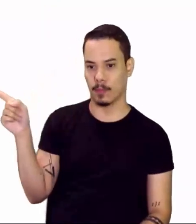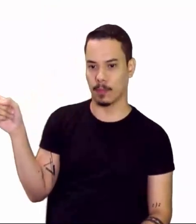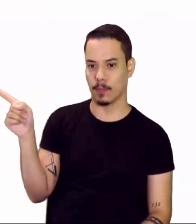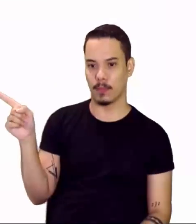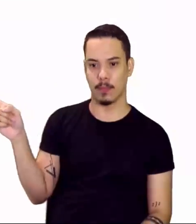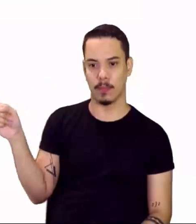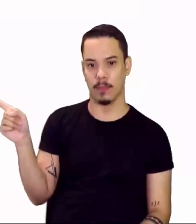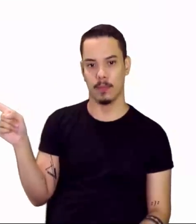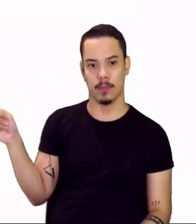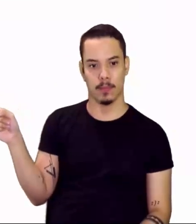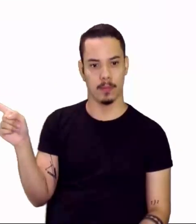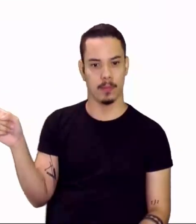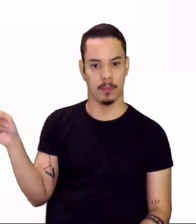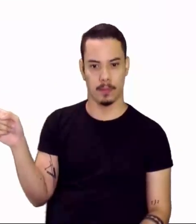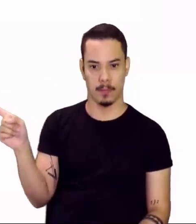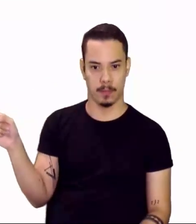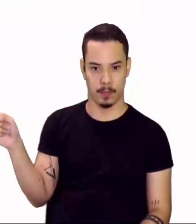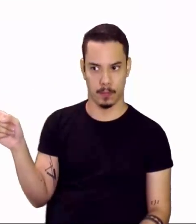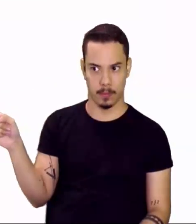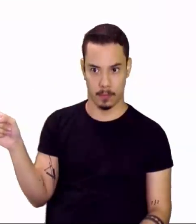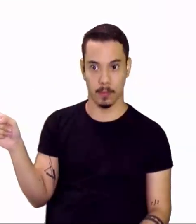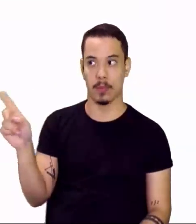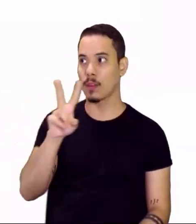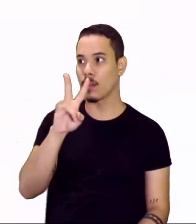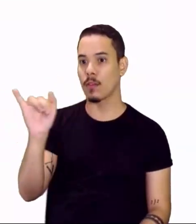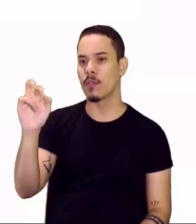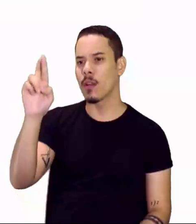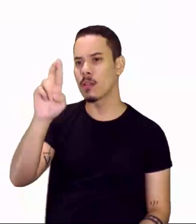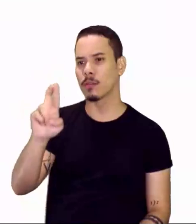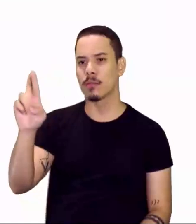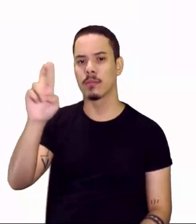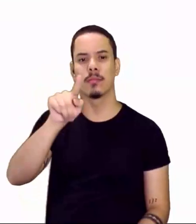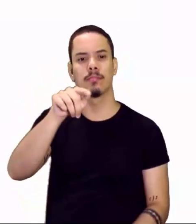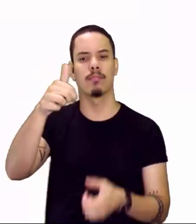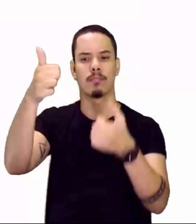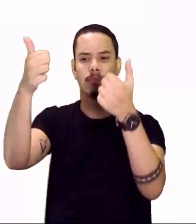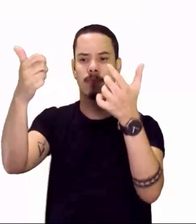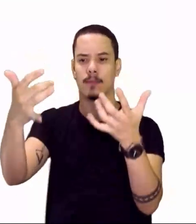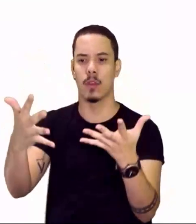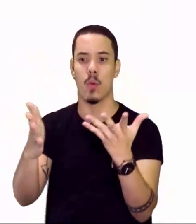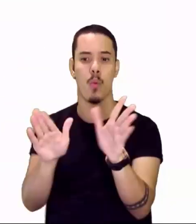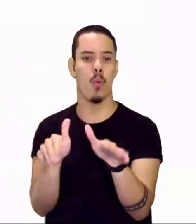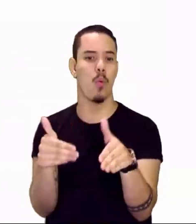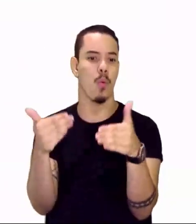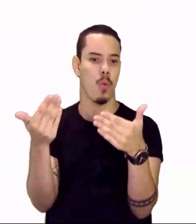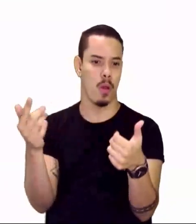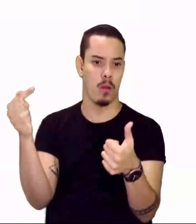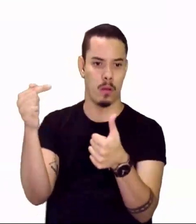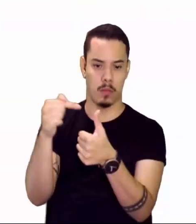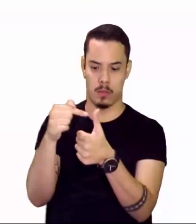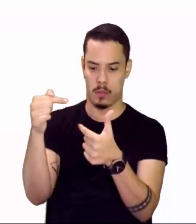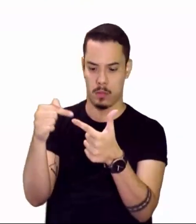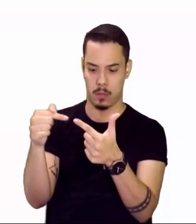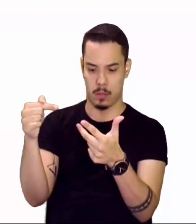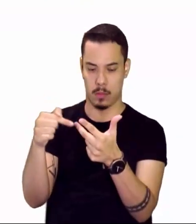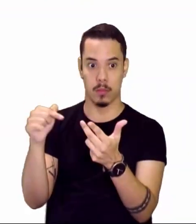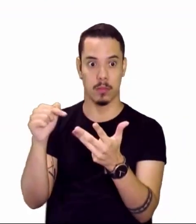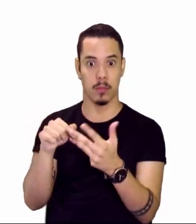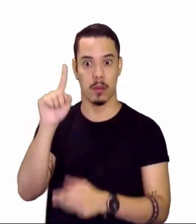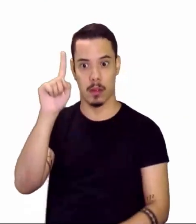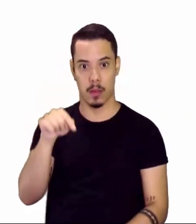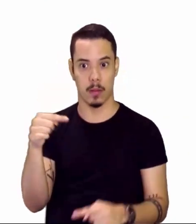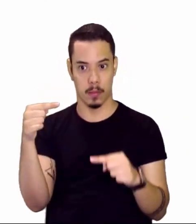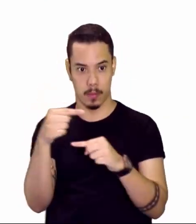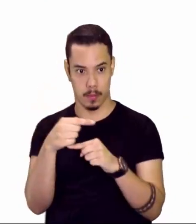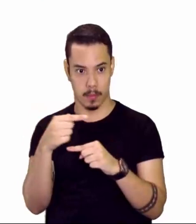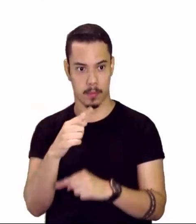essas moléculas que estão representadas aqui e diga qual delas é polar.